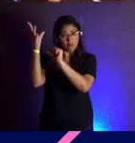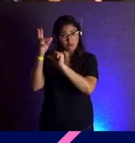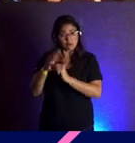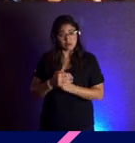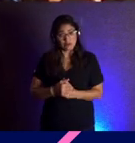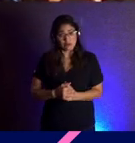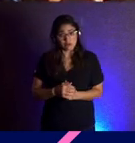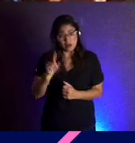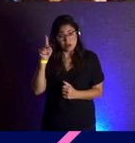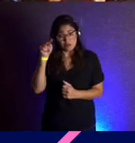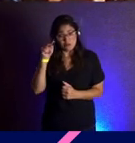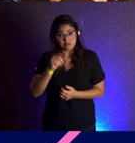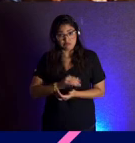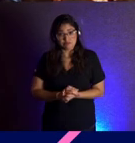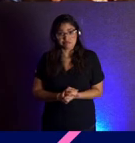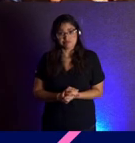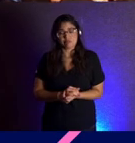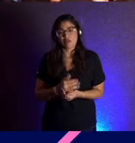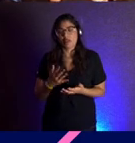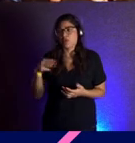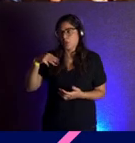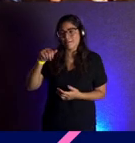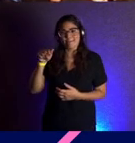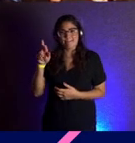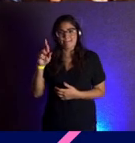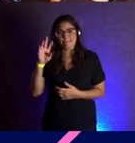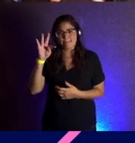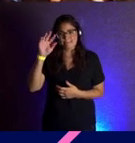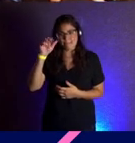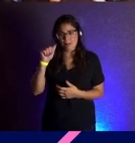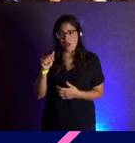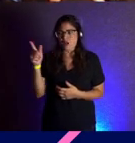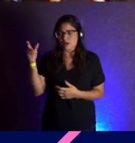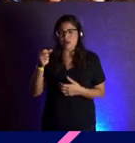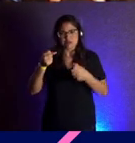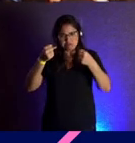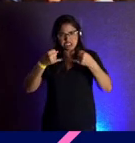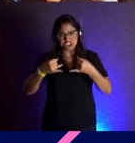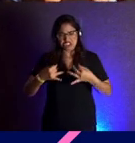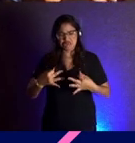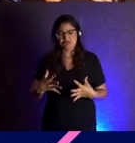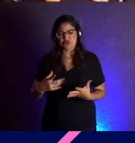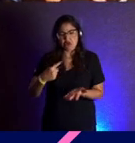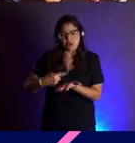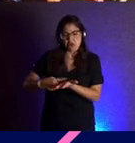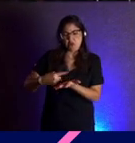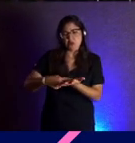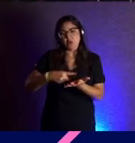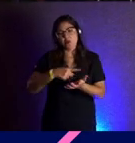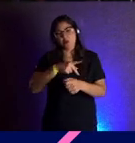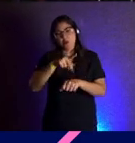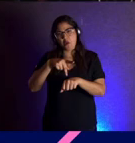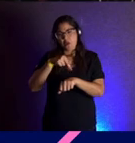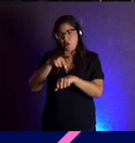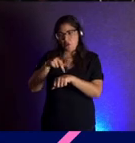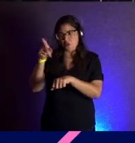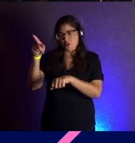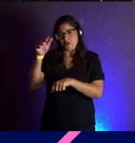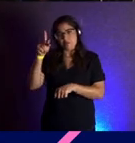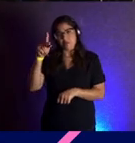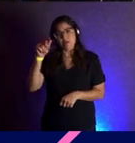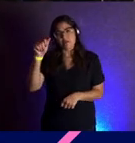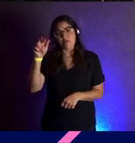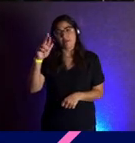Quando a Marta até comentou sobre o Acordo de Paris, a iniciativa toda aqui. Quer dizer, nós